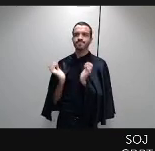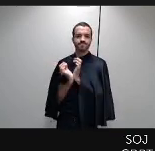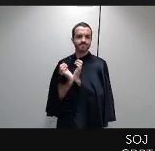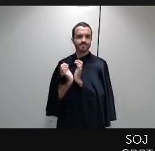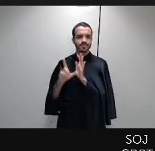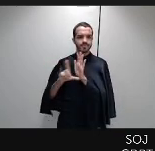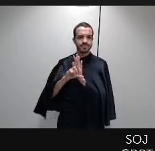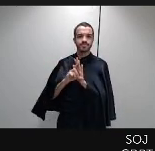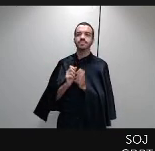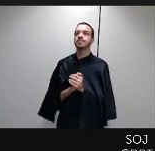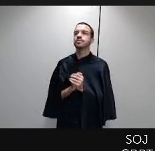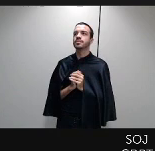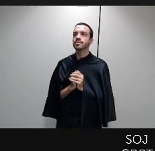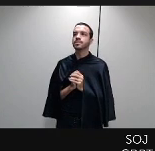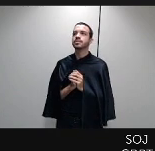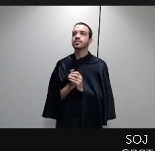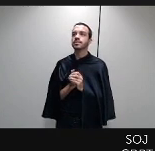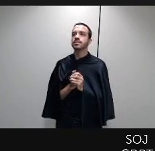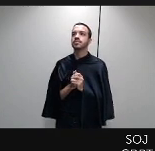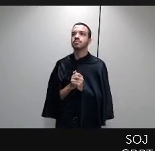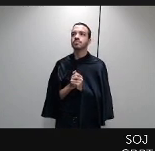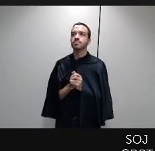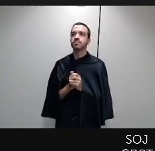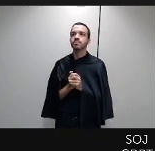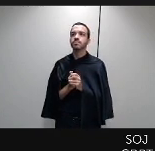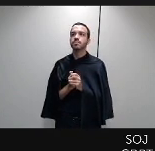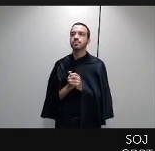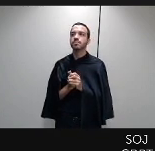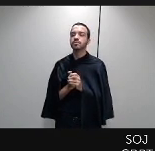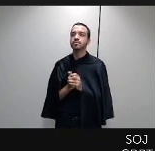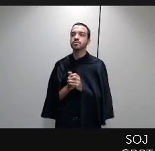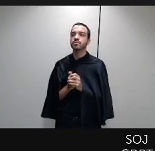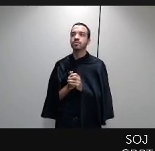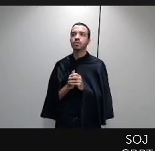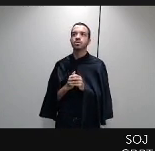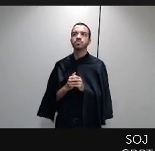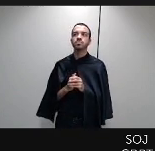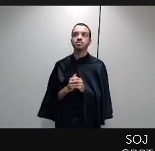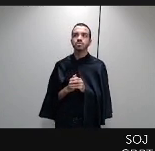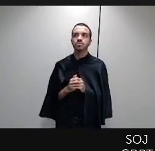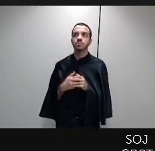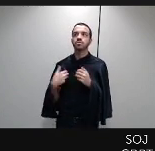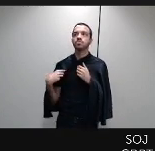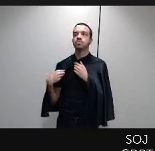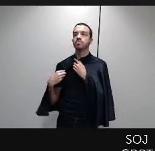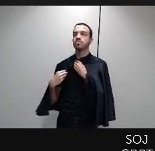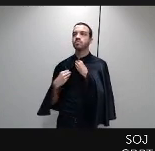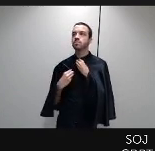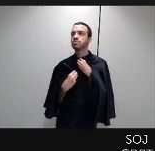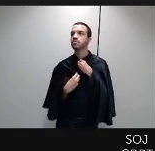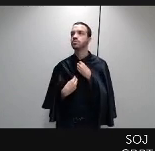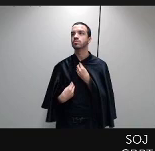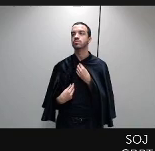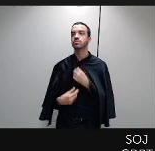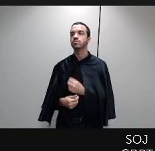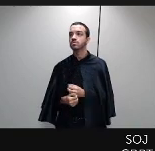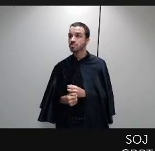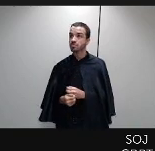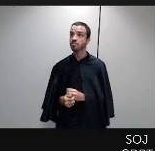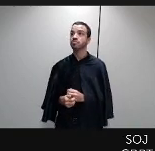Universal alimentar sem contudo comprometer o citou o princípio da preservação da